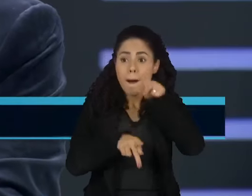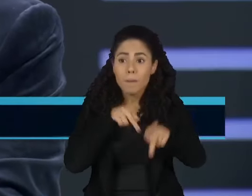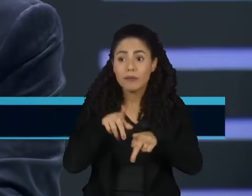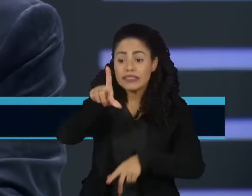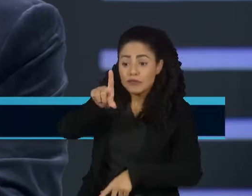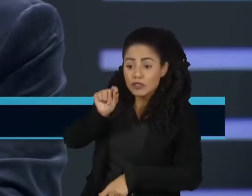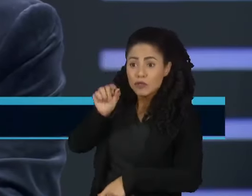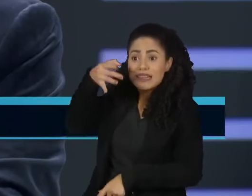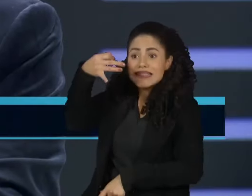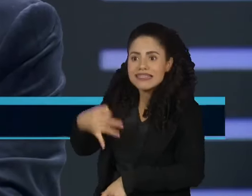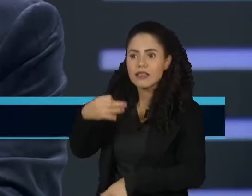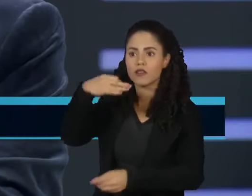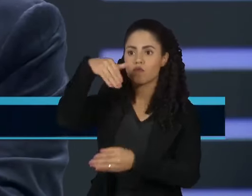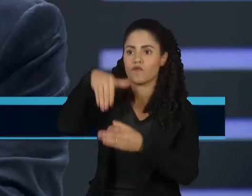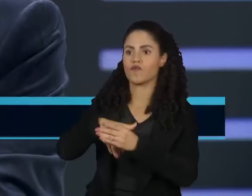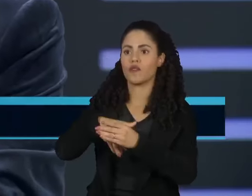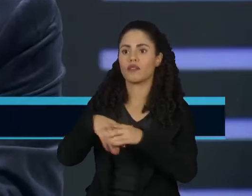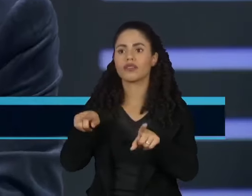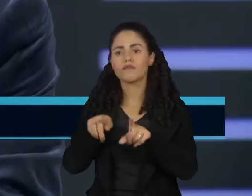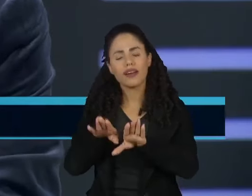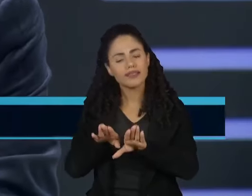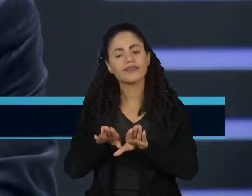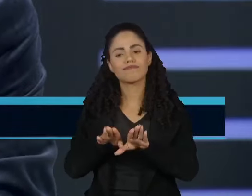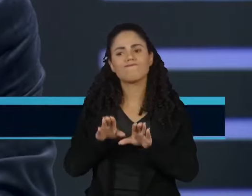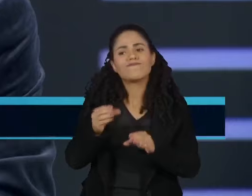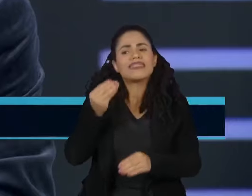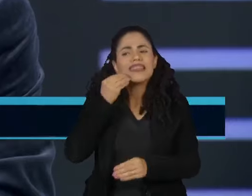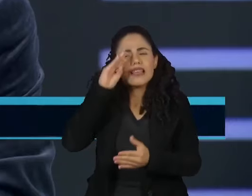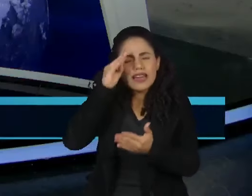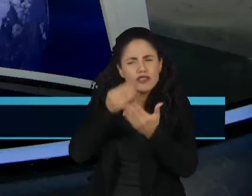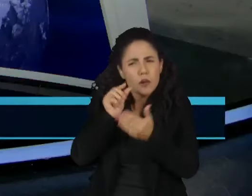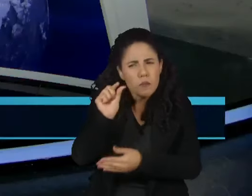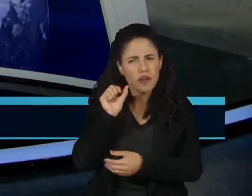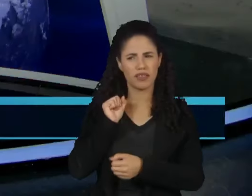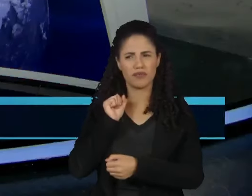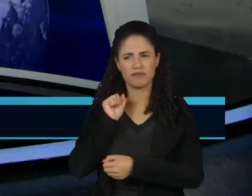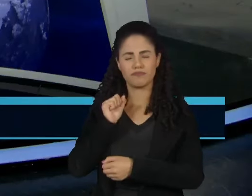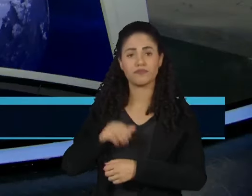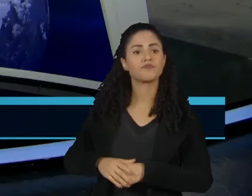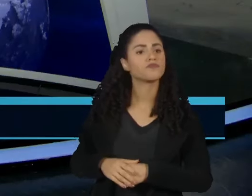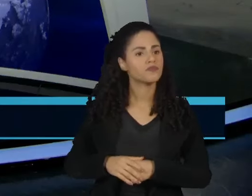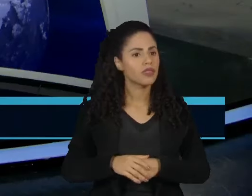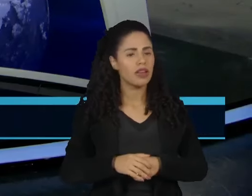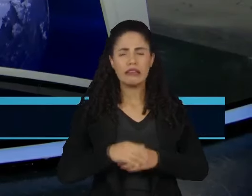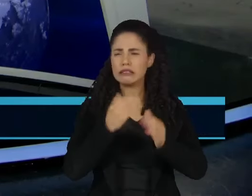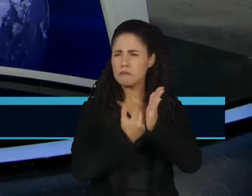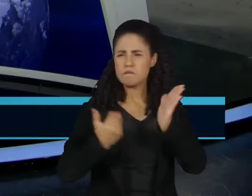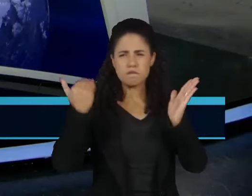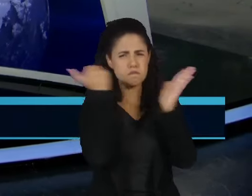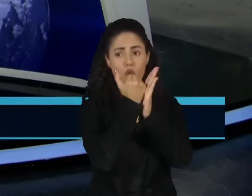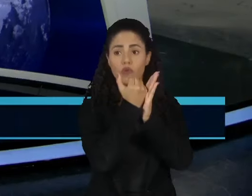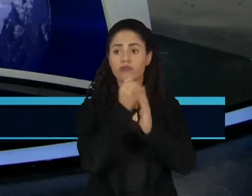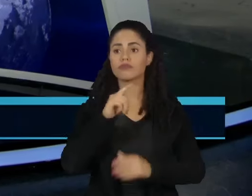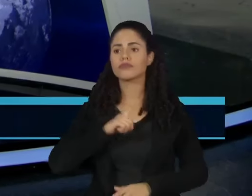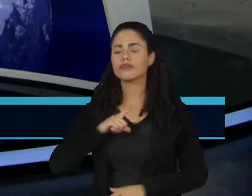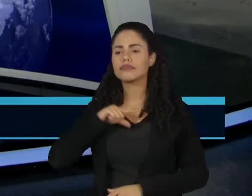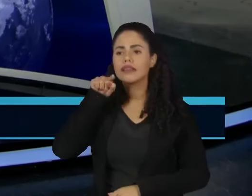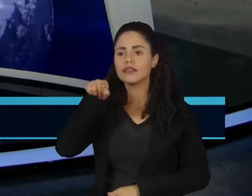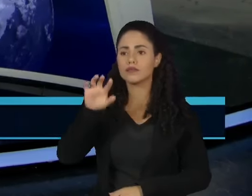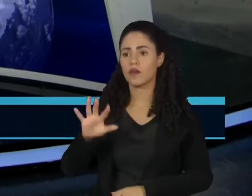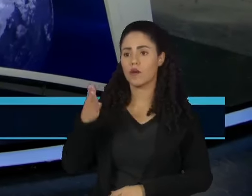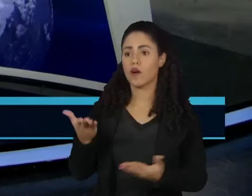escolha e vote e não desanime da boa política. E Mariana, por que o radicalismo e a truculência, né, crescem